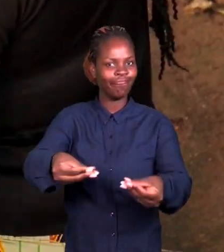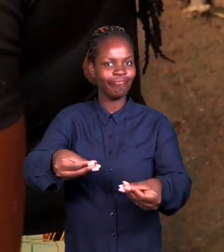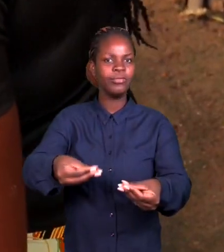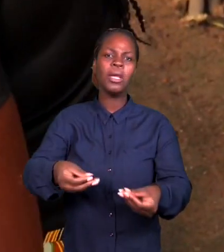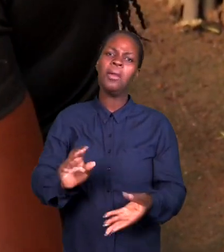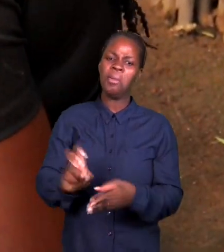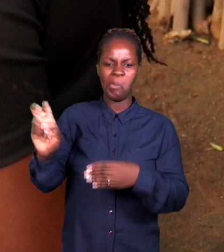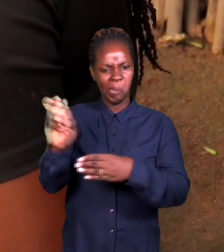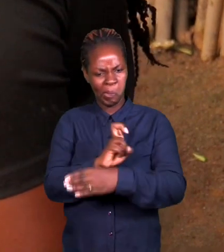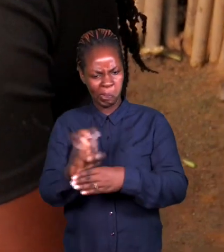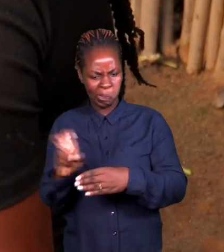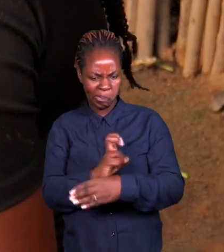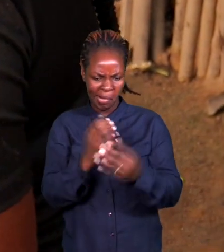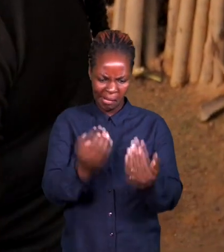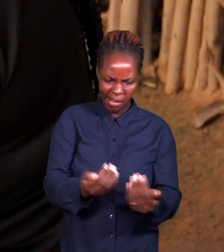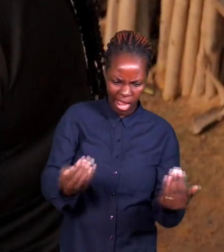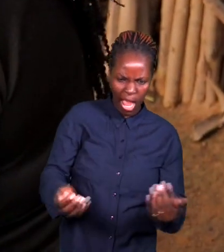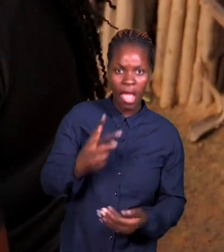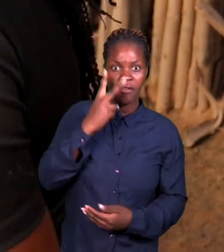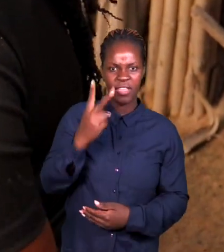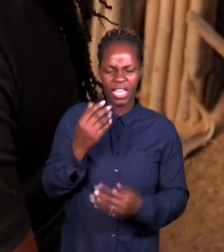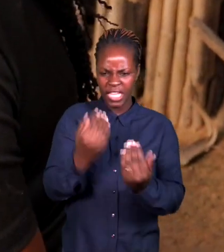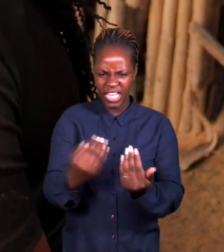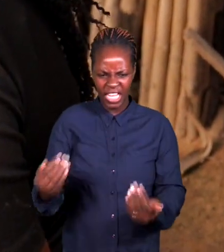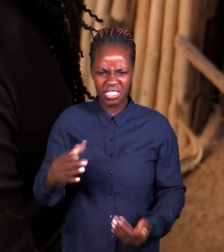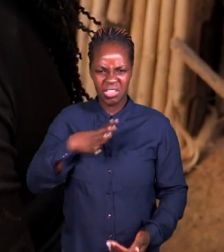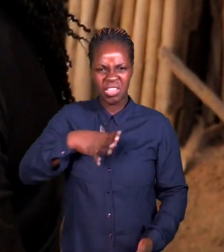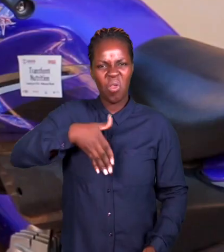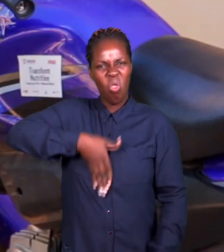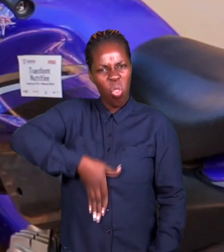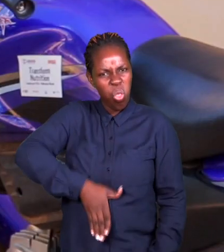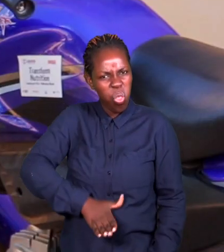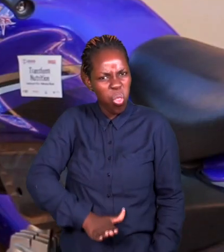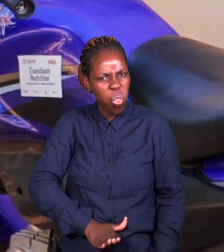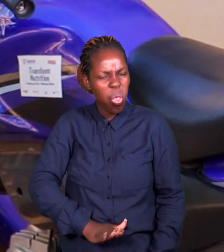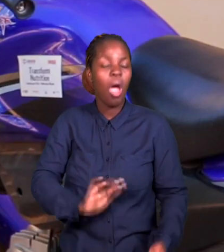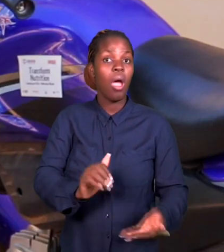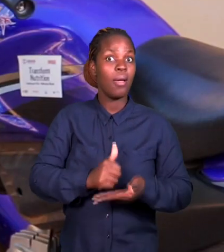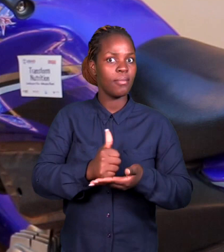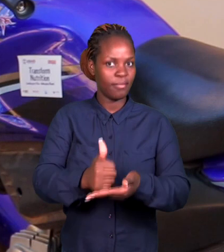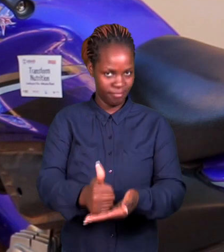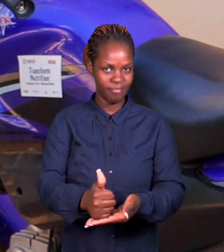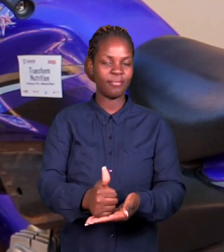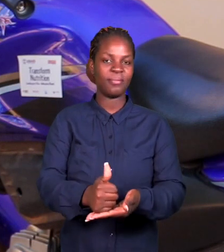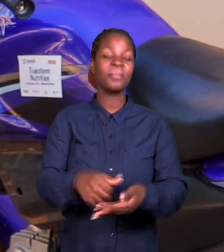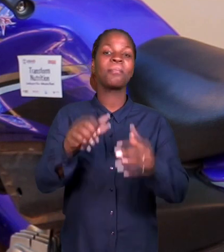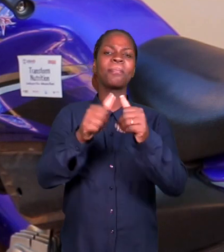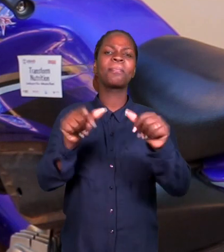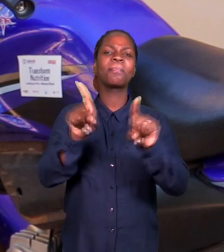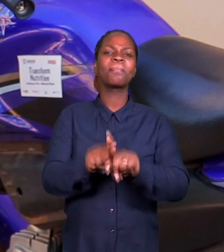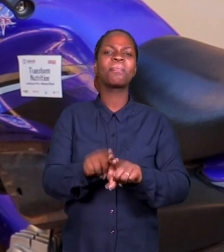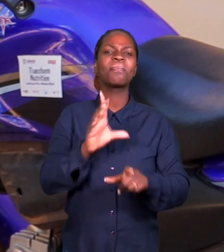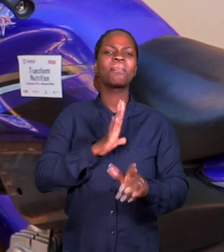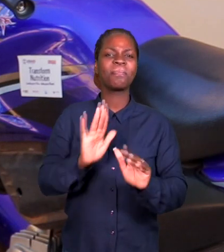fizemos medição do perímetro branquial, identificamos as crianças com desnutrição crónica, fizemos